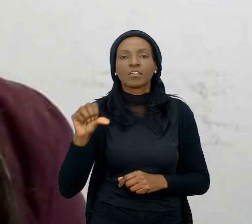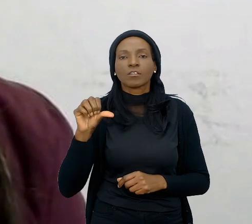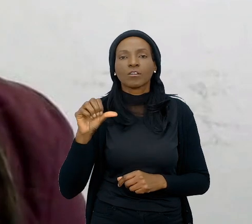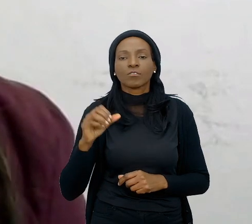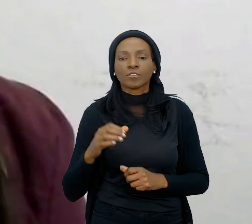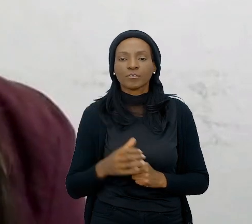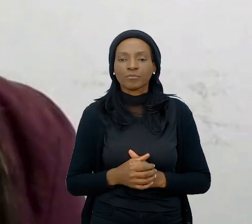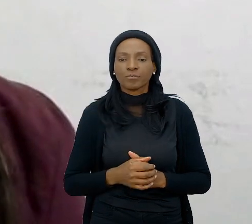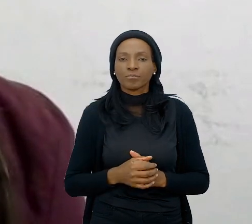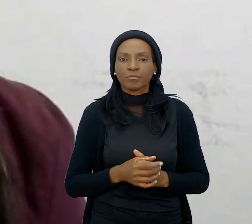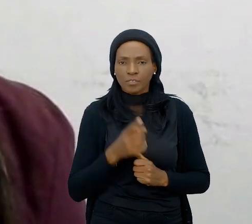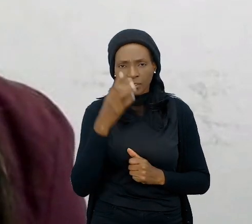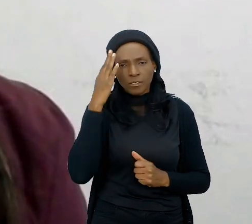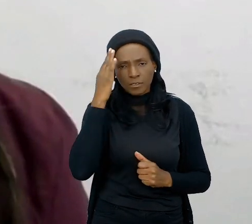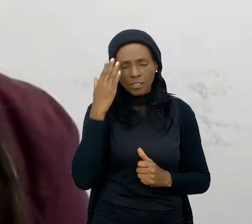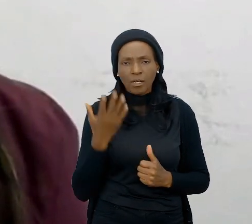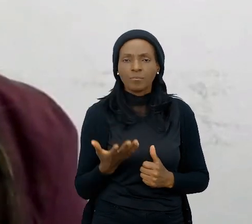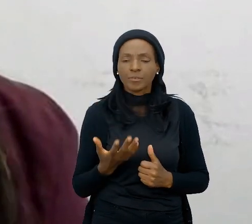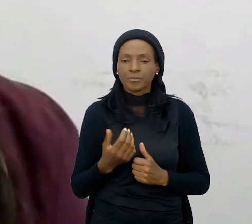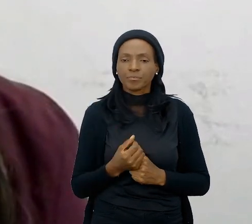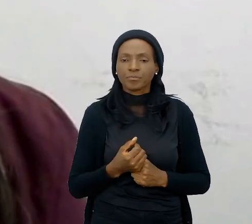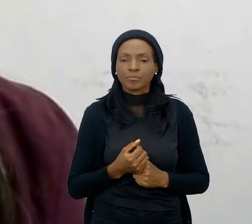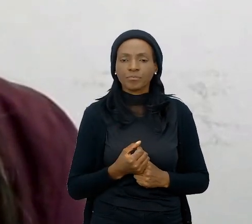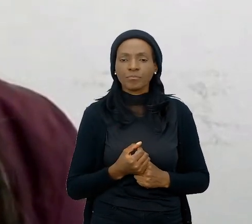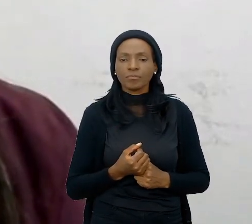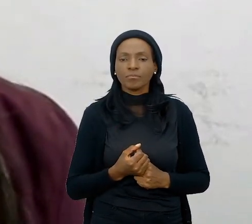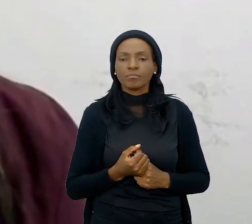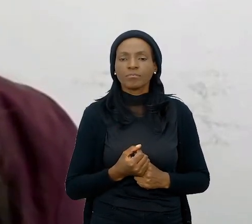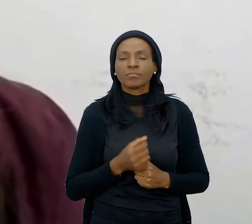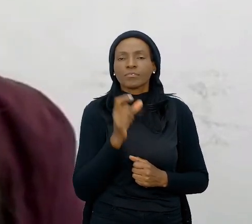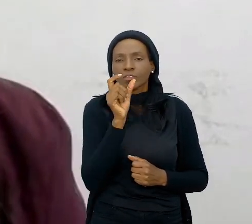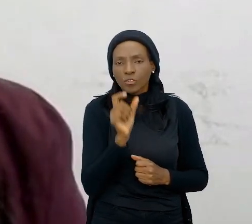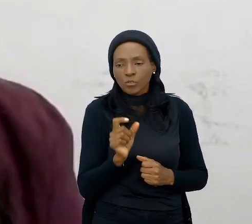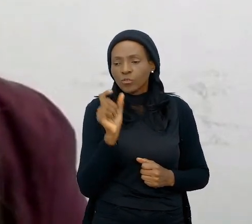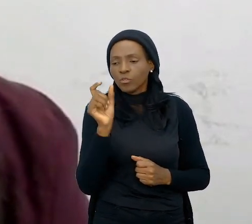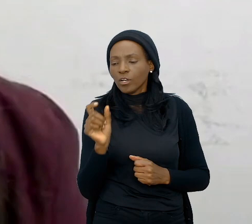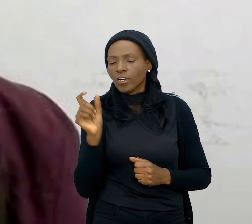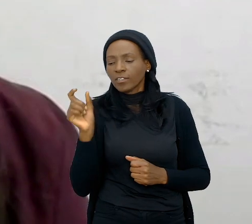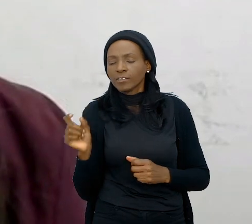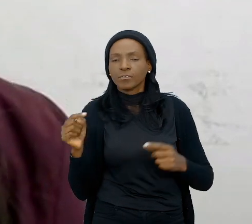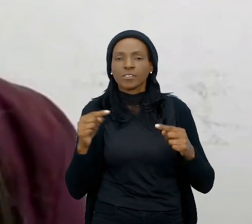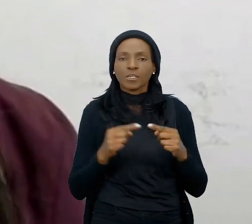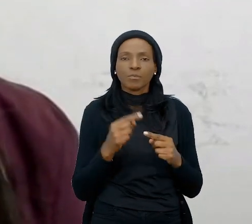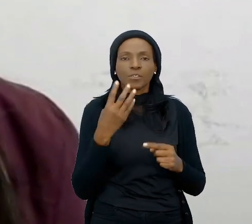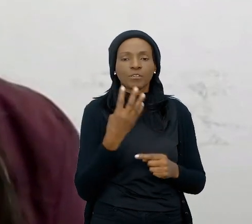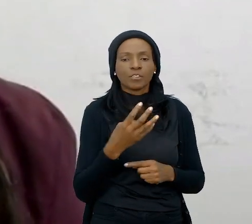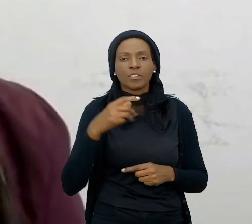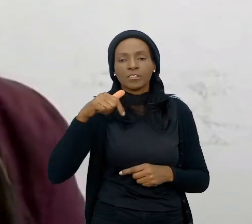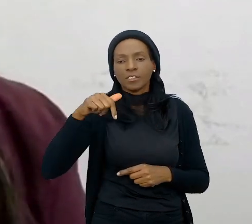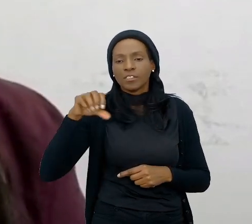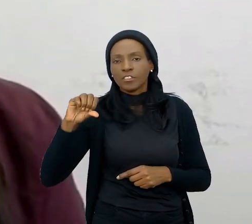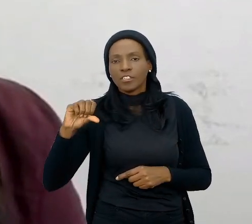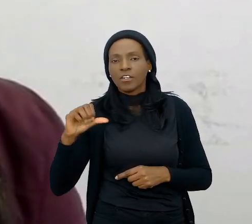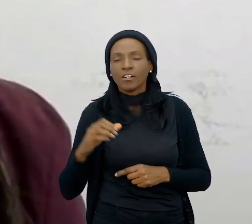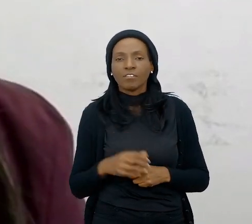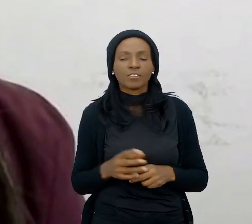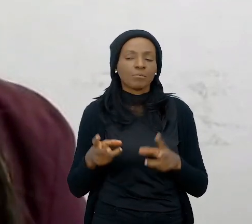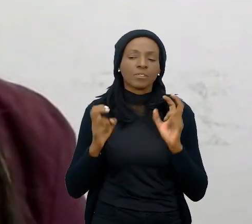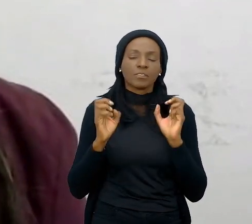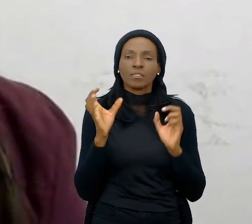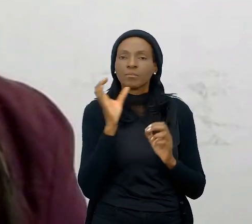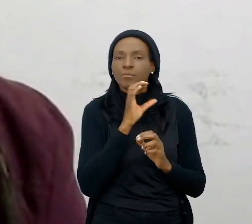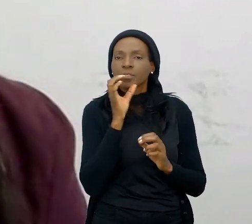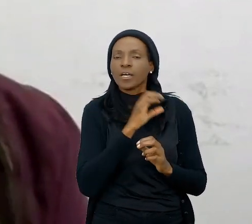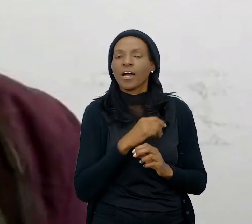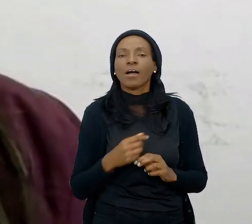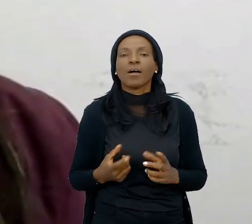479, né? Então, você sabe ali quais são os algarismos que vão compor esse número, né? Ele já mostra